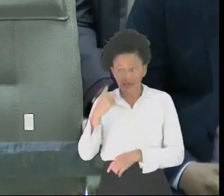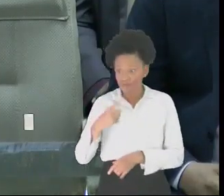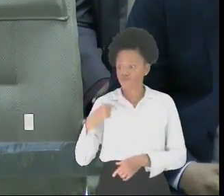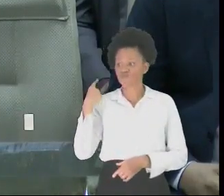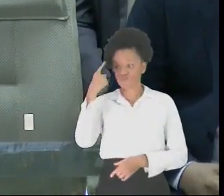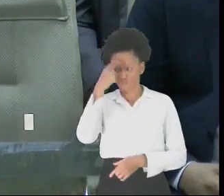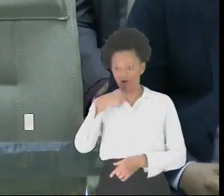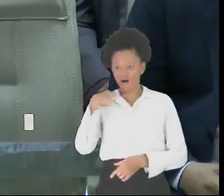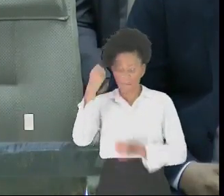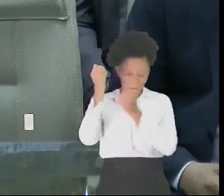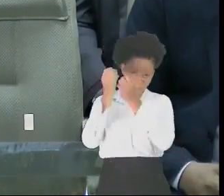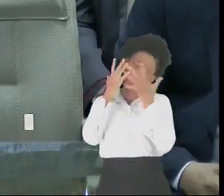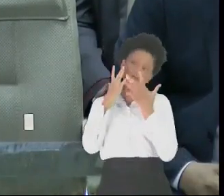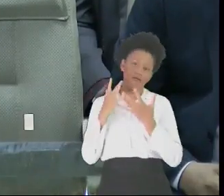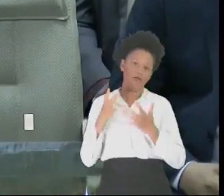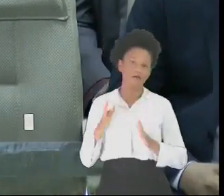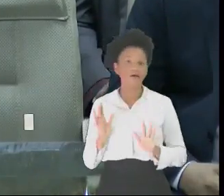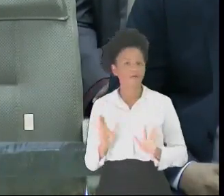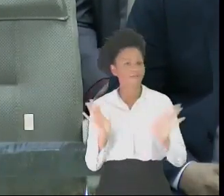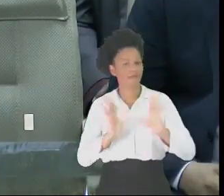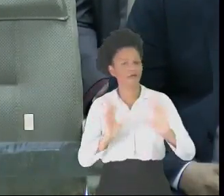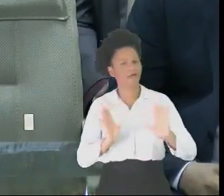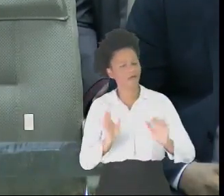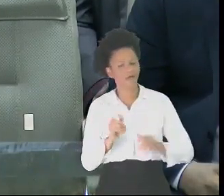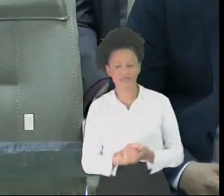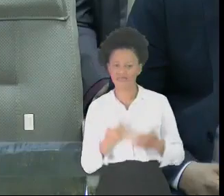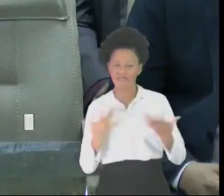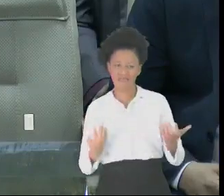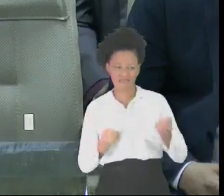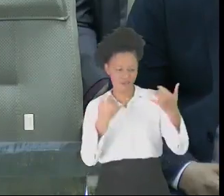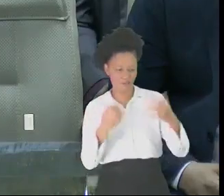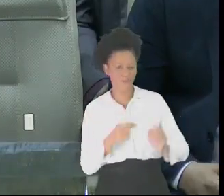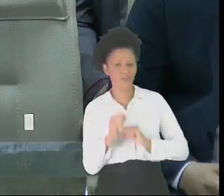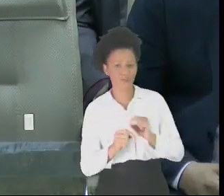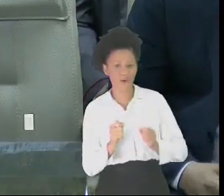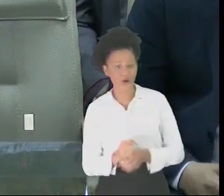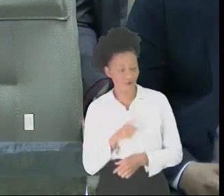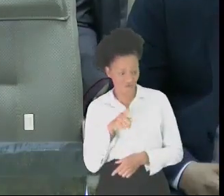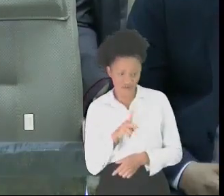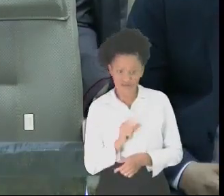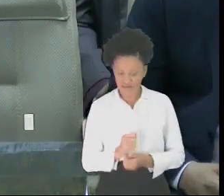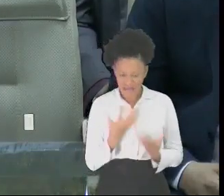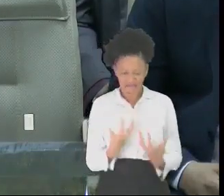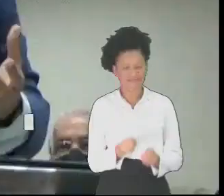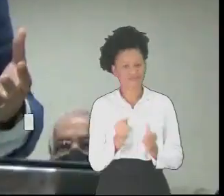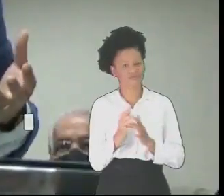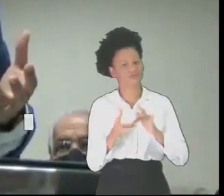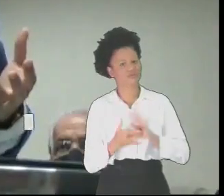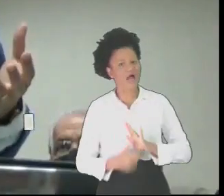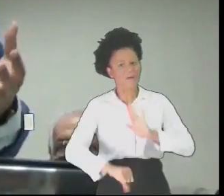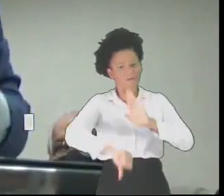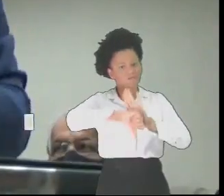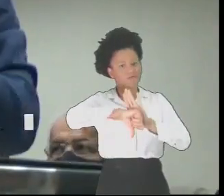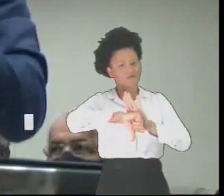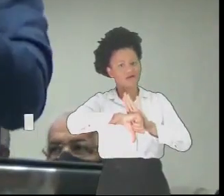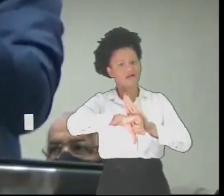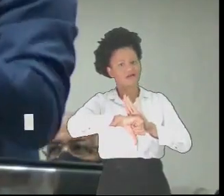pelava. Não é? Não faça uma coisa dessa e dizer que isso aqui é quando você aceitou Jesus, porque é um crime. Não é uma exegese,